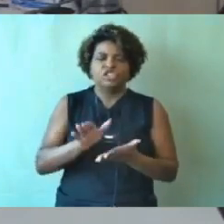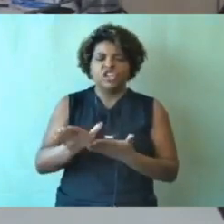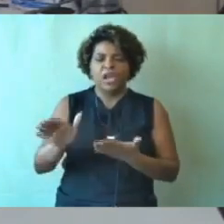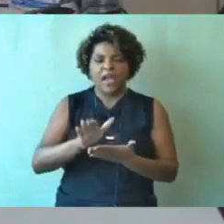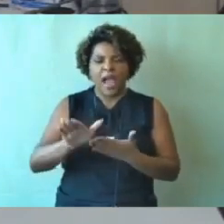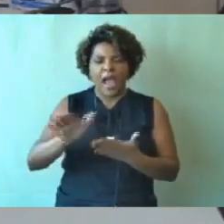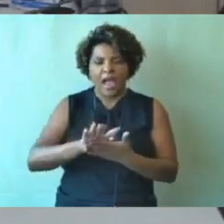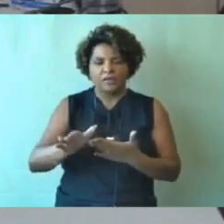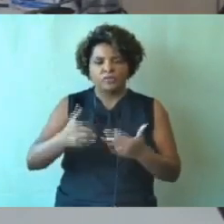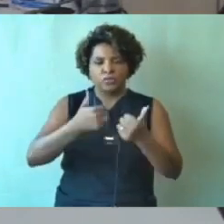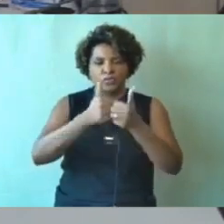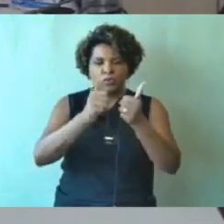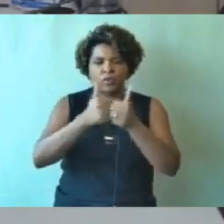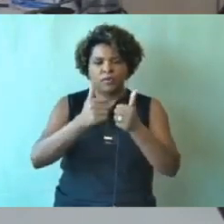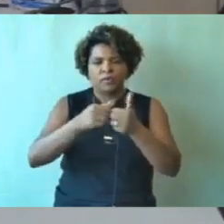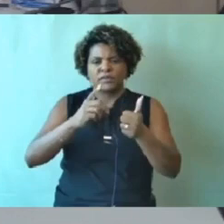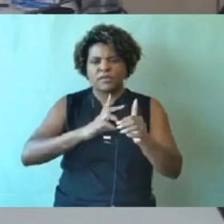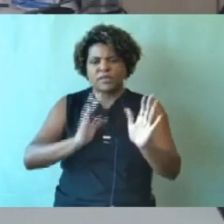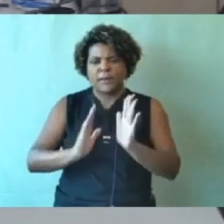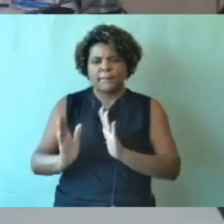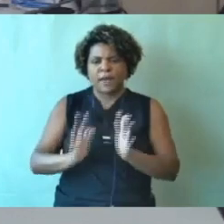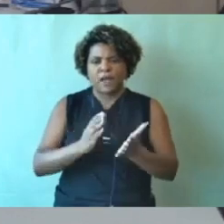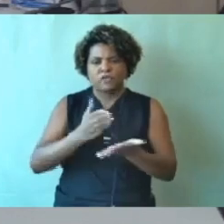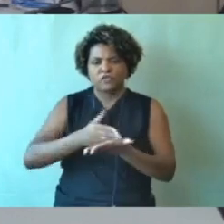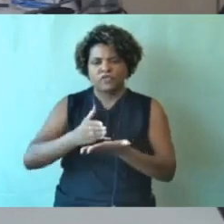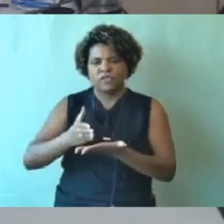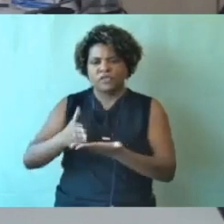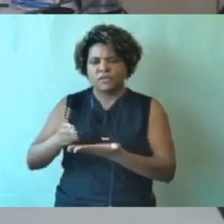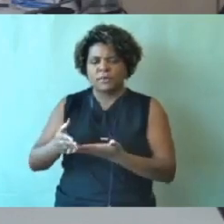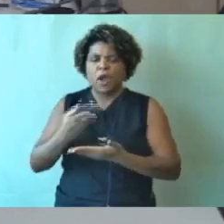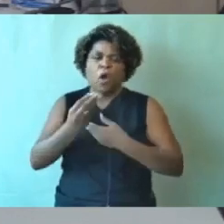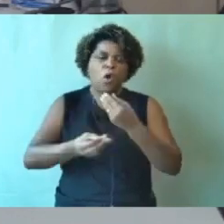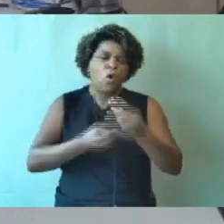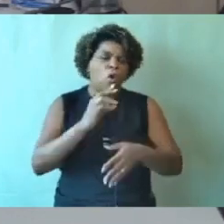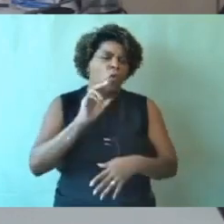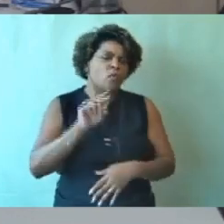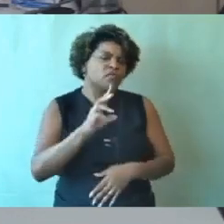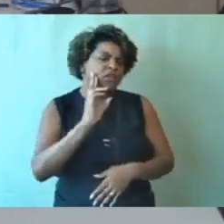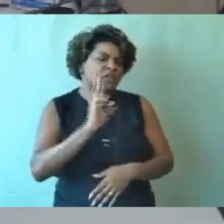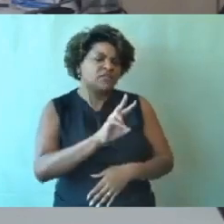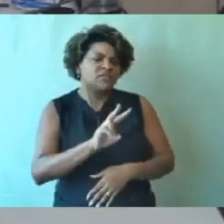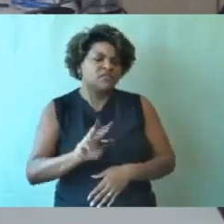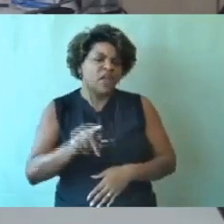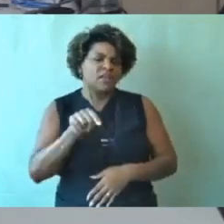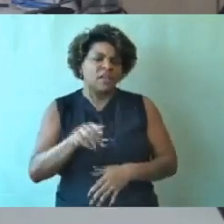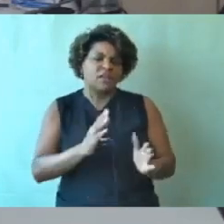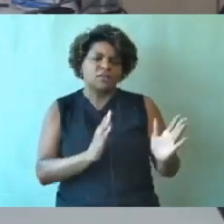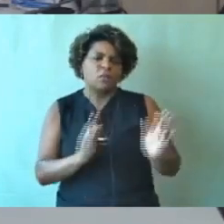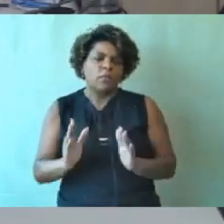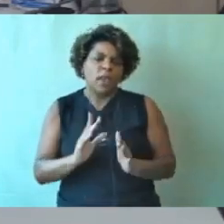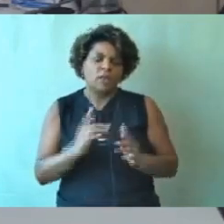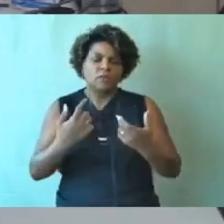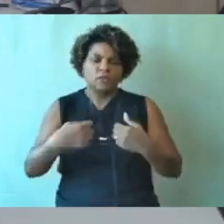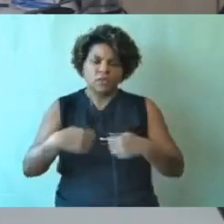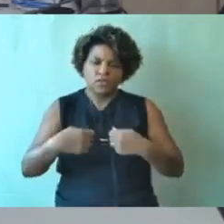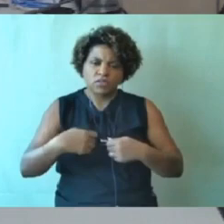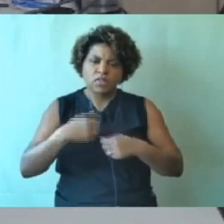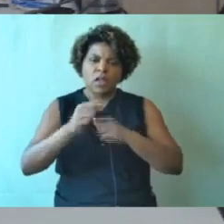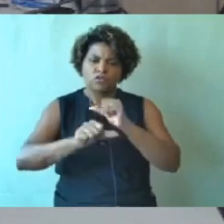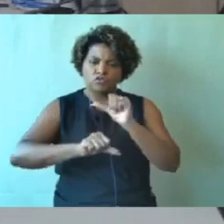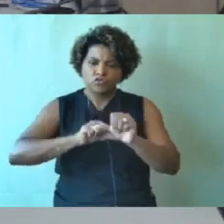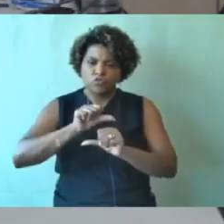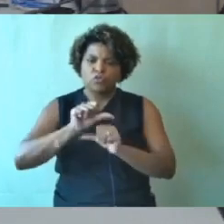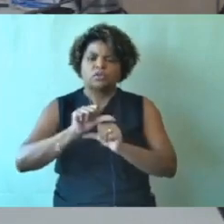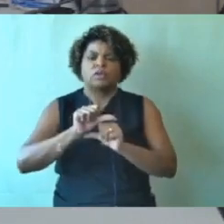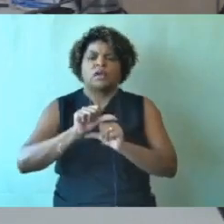dos financiamentos. Como que vocês enxergam a questão da gente estar vivendo todo esse momento, essa necessidade de renovação de frota e